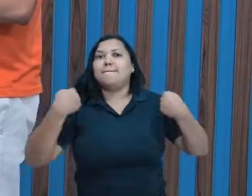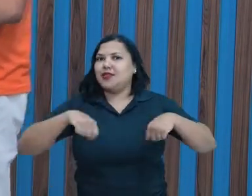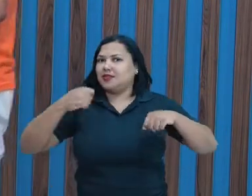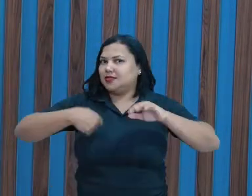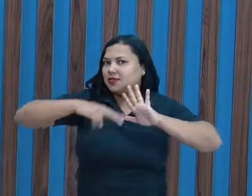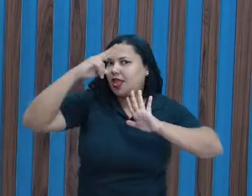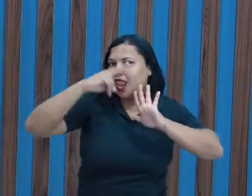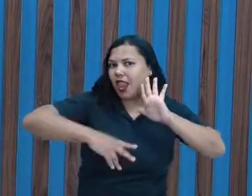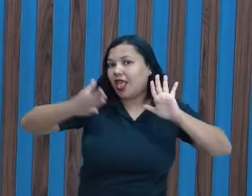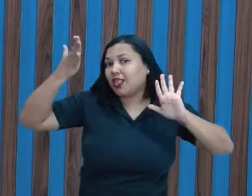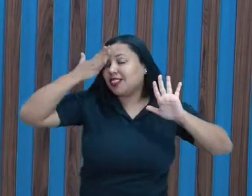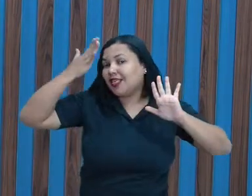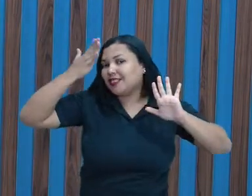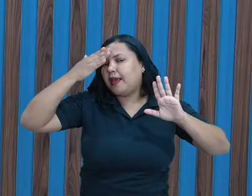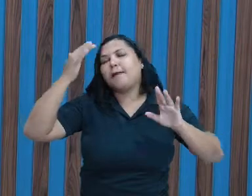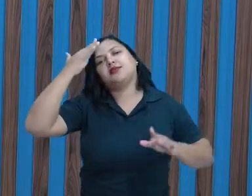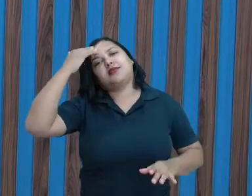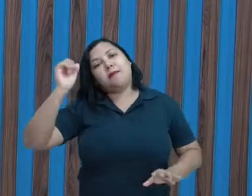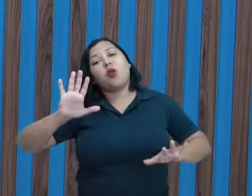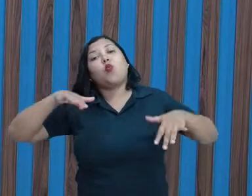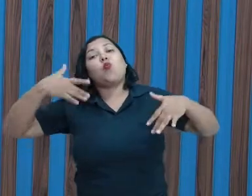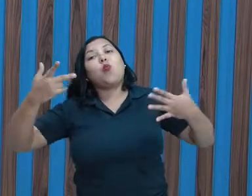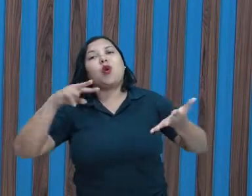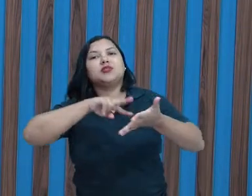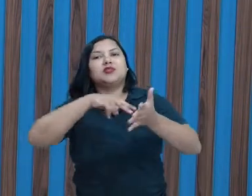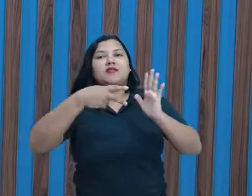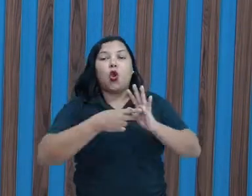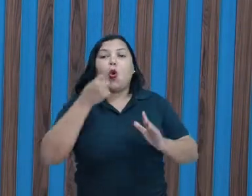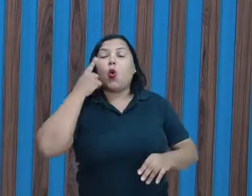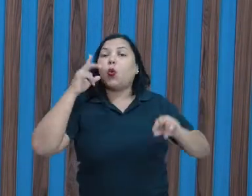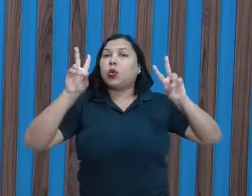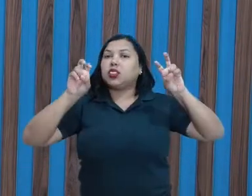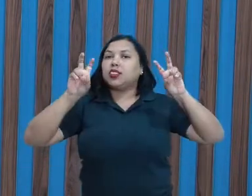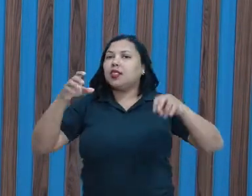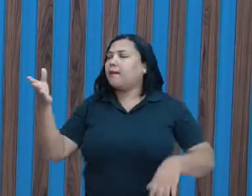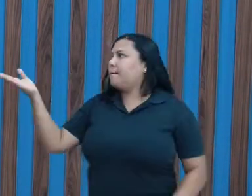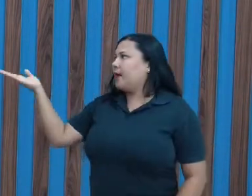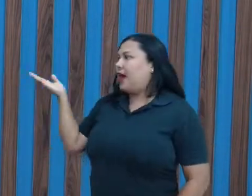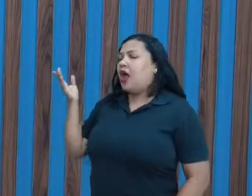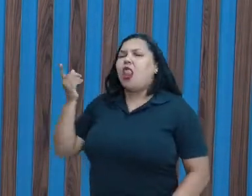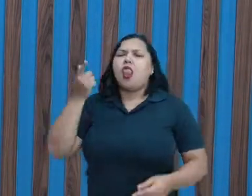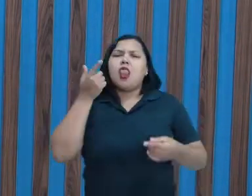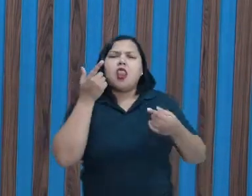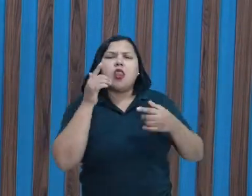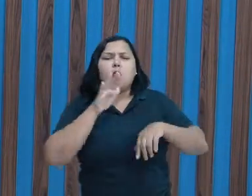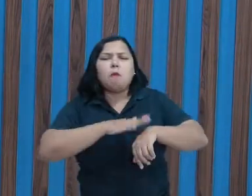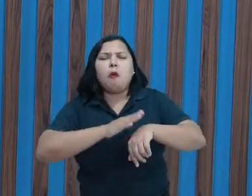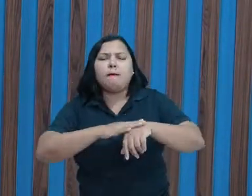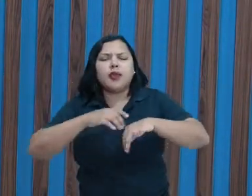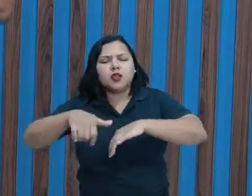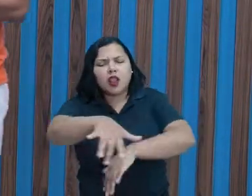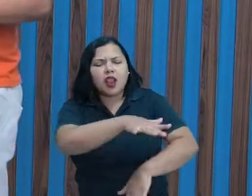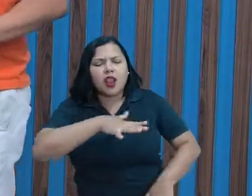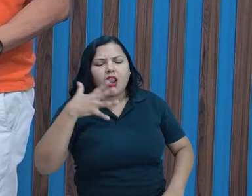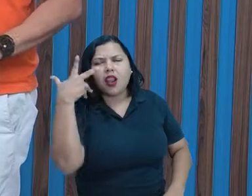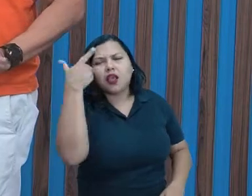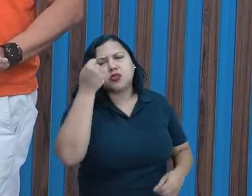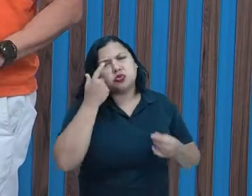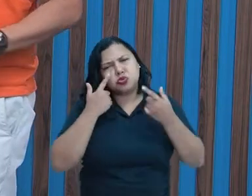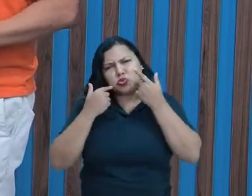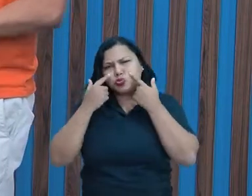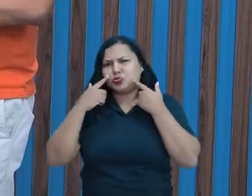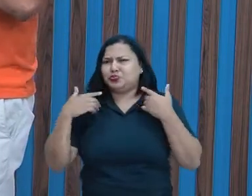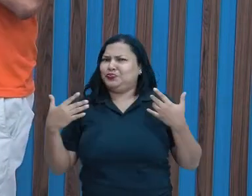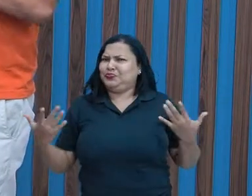verdade. Só o título da música diz o seguinte, pessoal: Tears in Heaven, lágrimas no paraíso. Para isso ser romântico com esse título já é